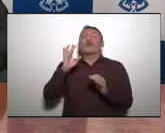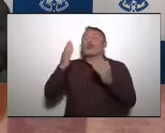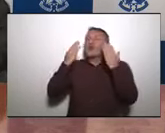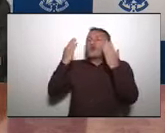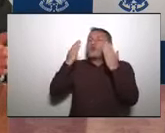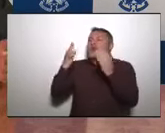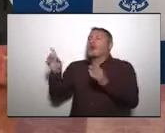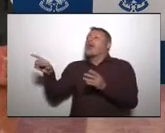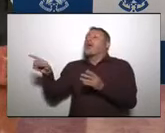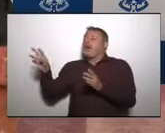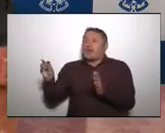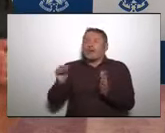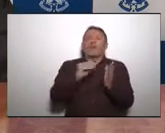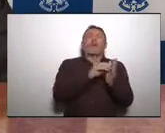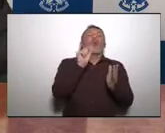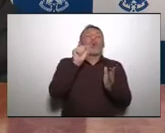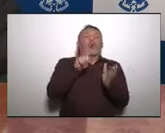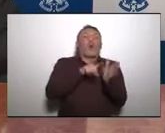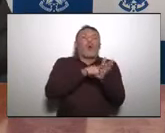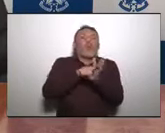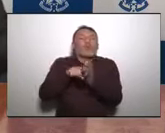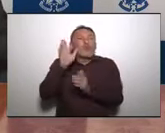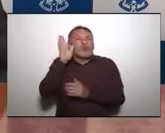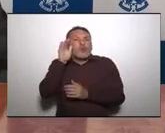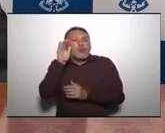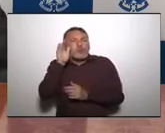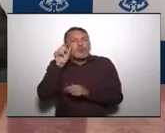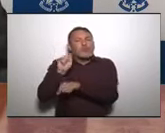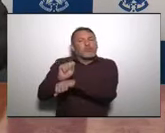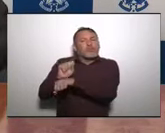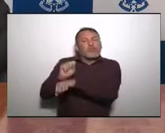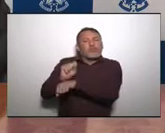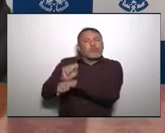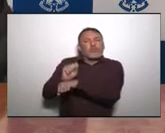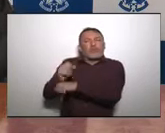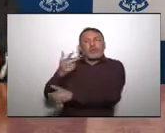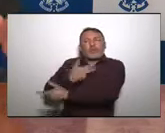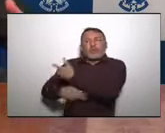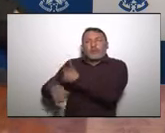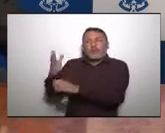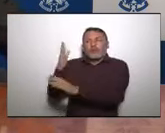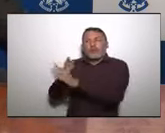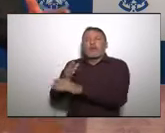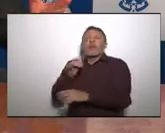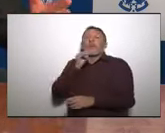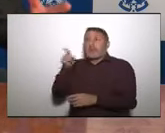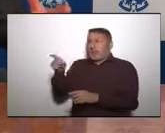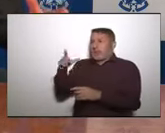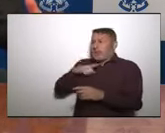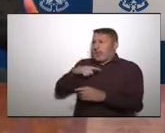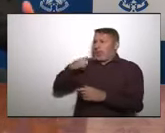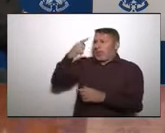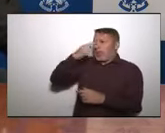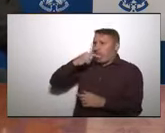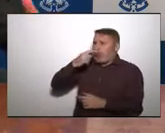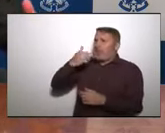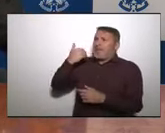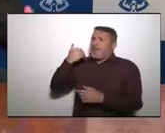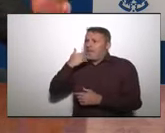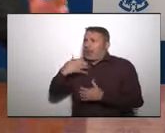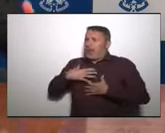em observação ainda para saber se vão coletar a amostra ou não. Identificam a virose, vai para casa, fica em